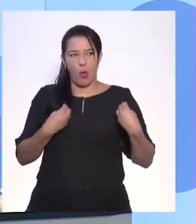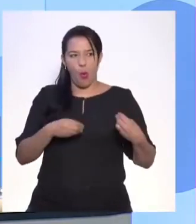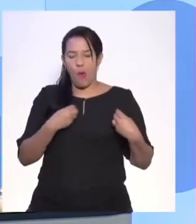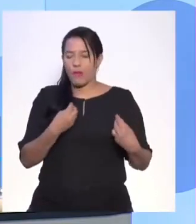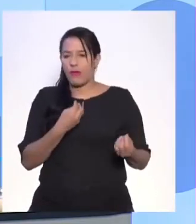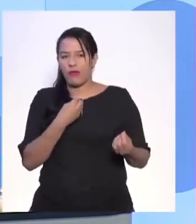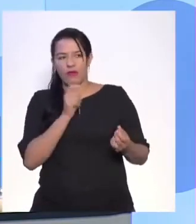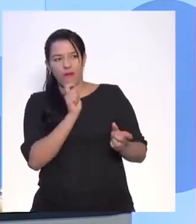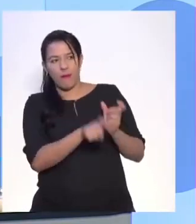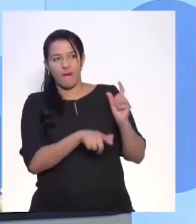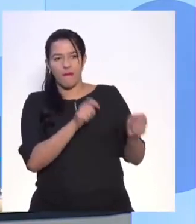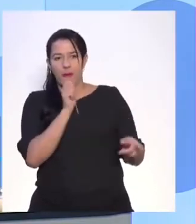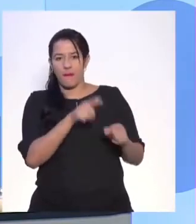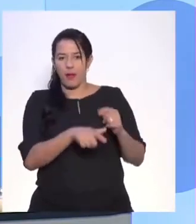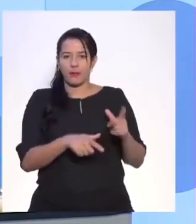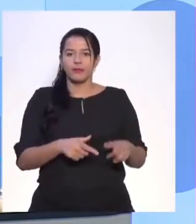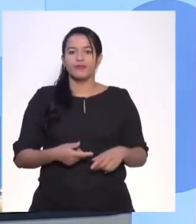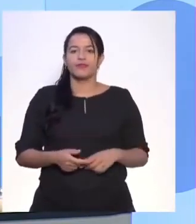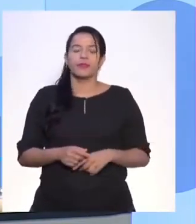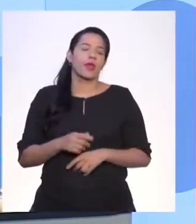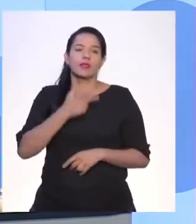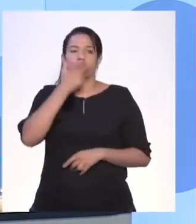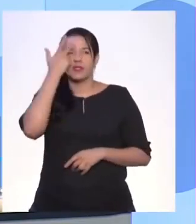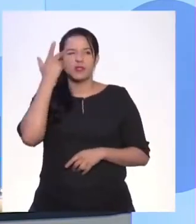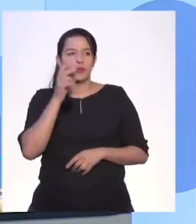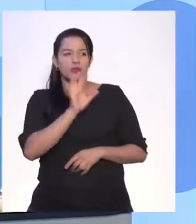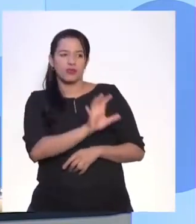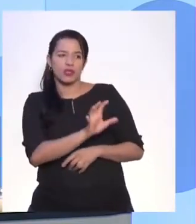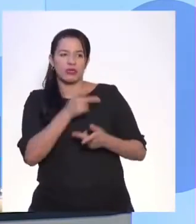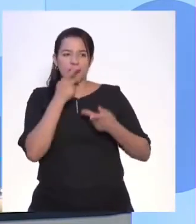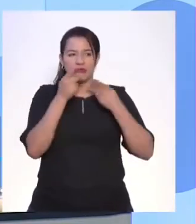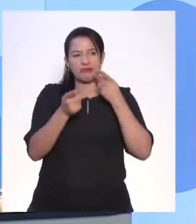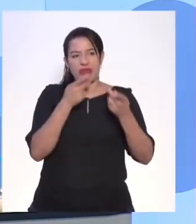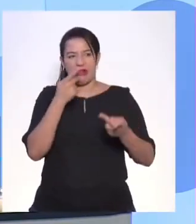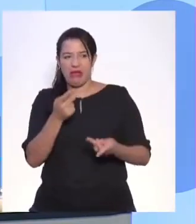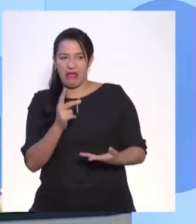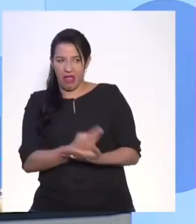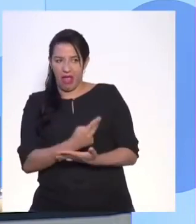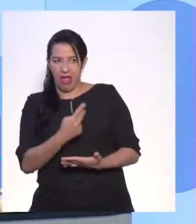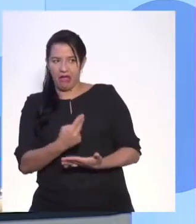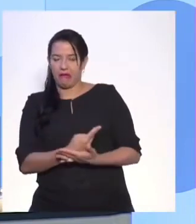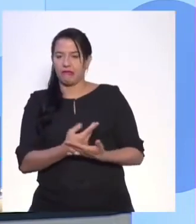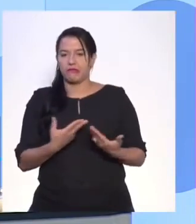Keila, preconceito com o jeito das pessoas falarem.